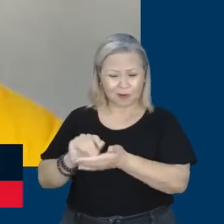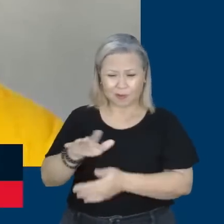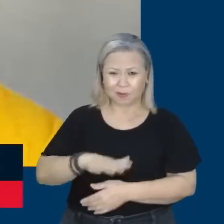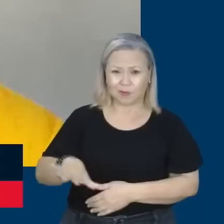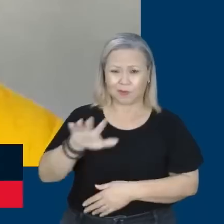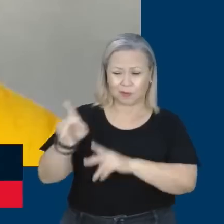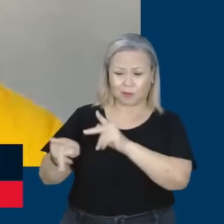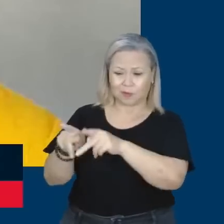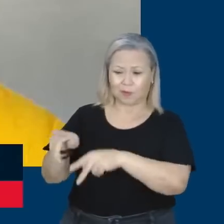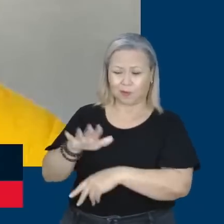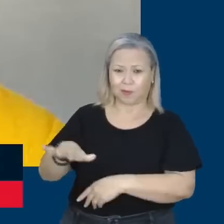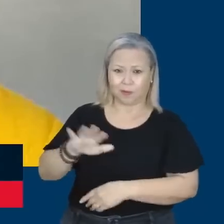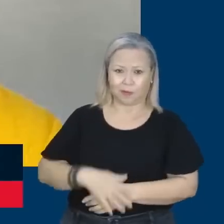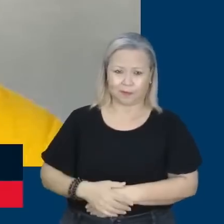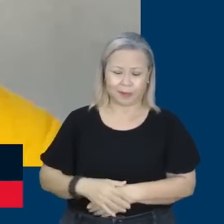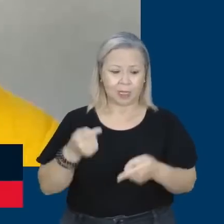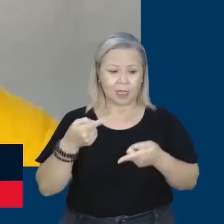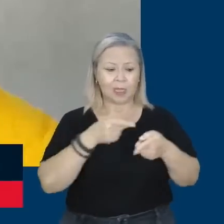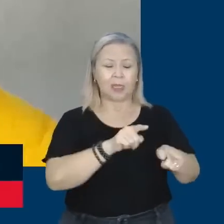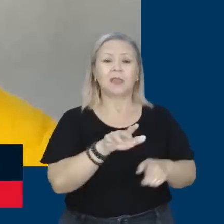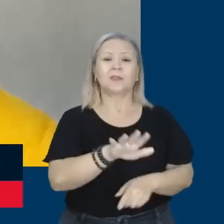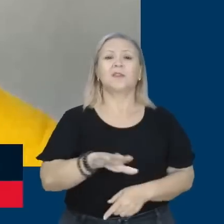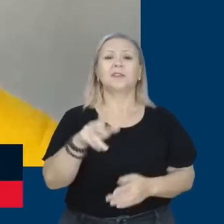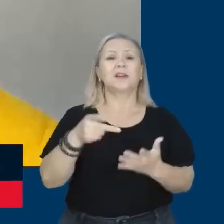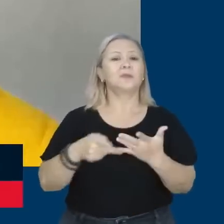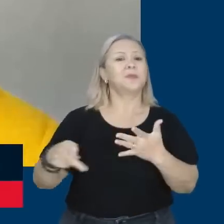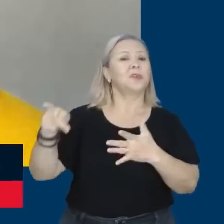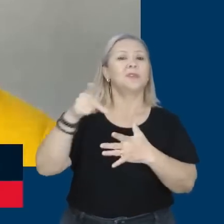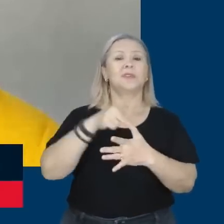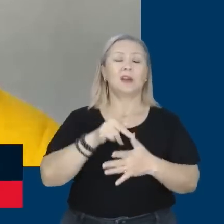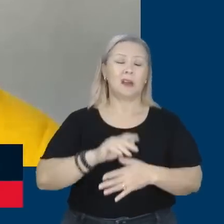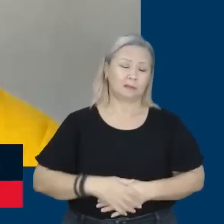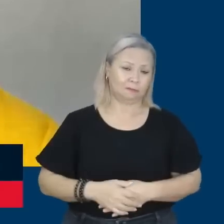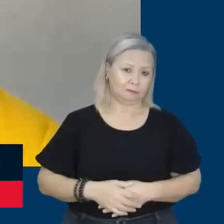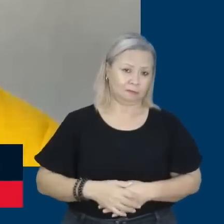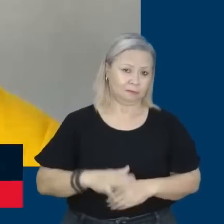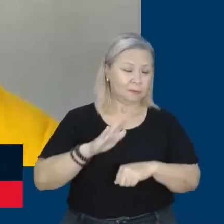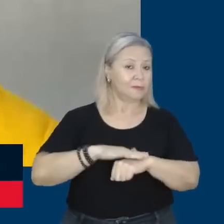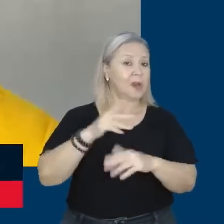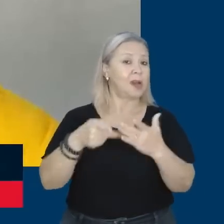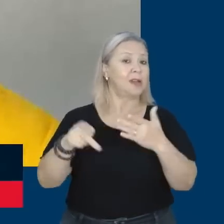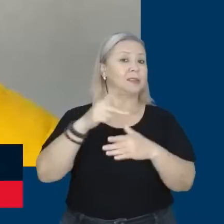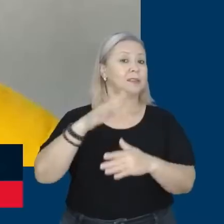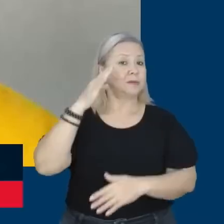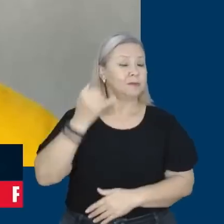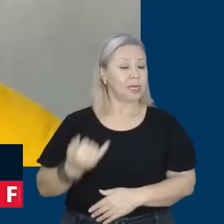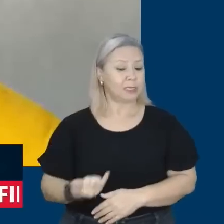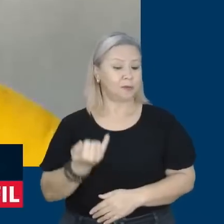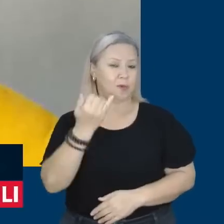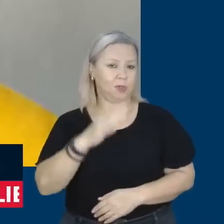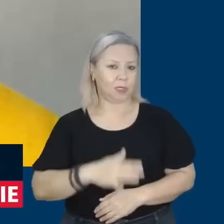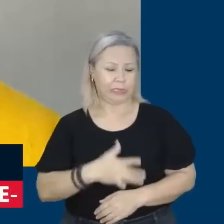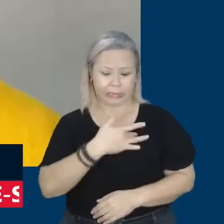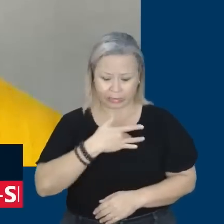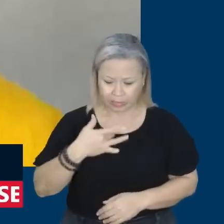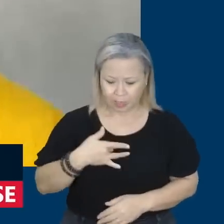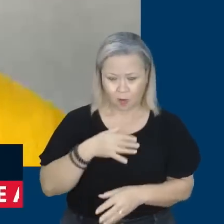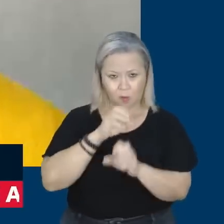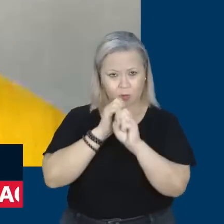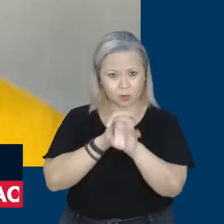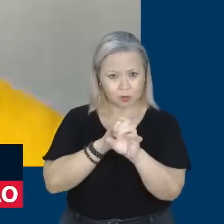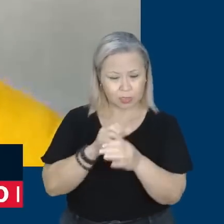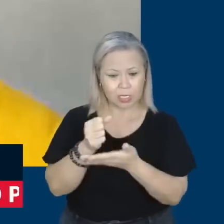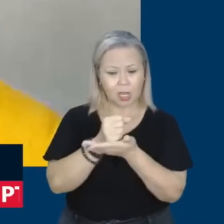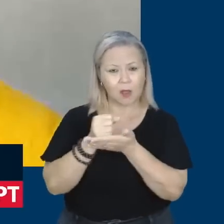principalmente atacando as áreas mais prioritárias, como o Kioro falou aqui, a saúde, a educação, a